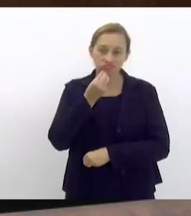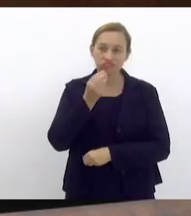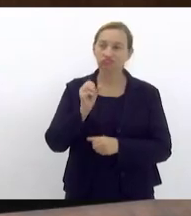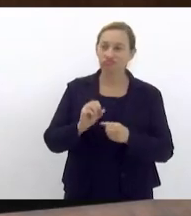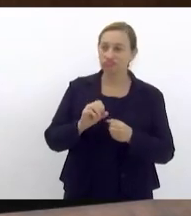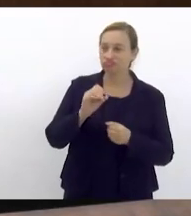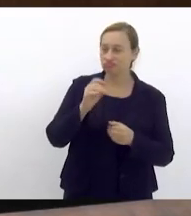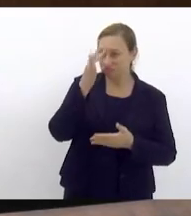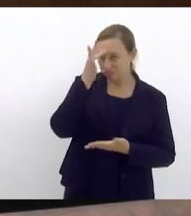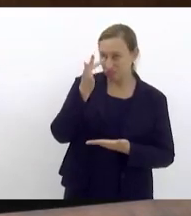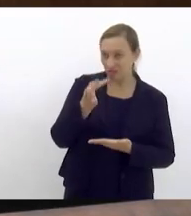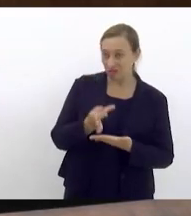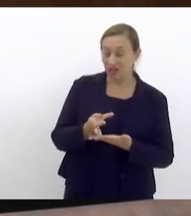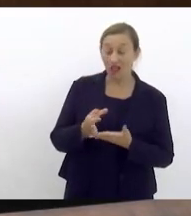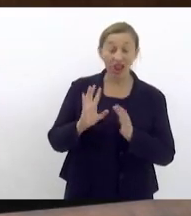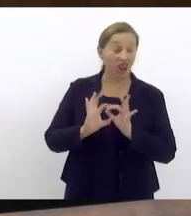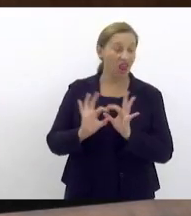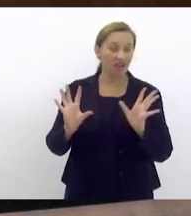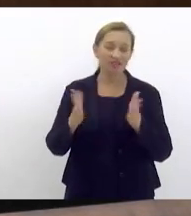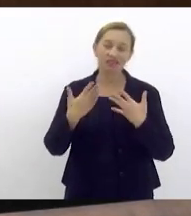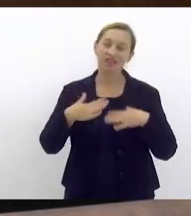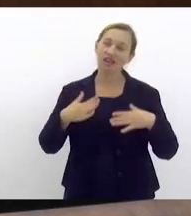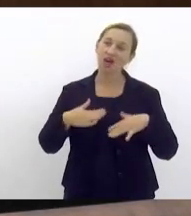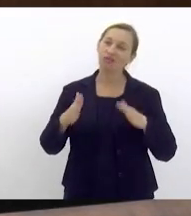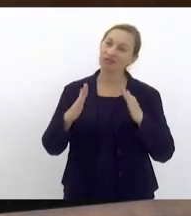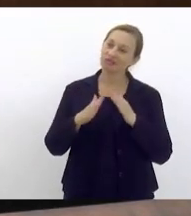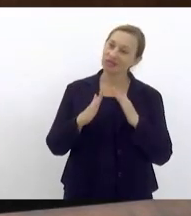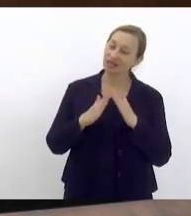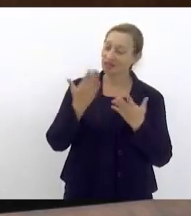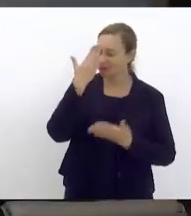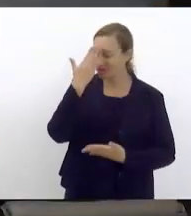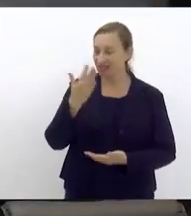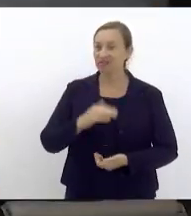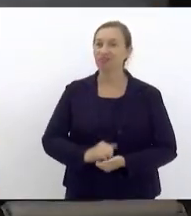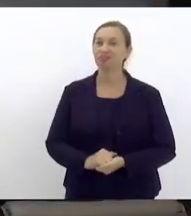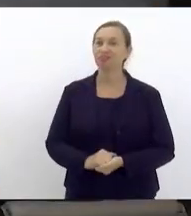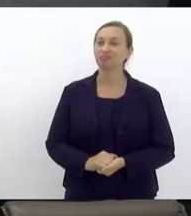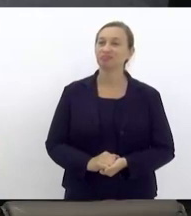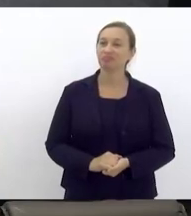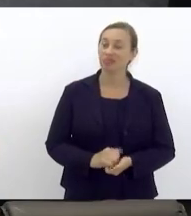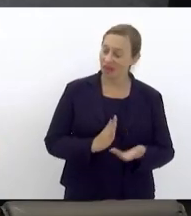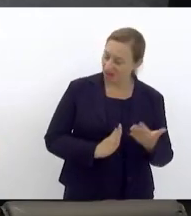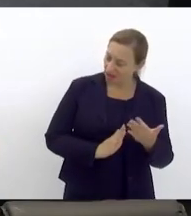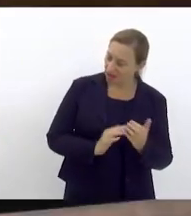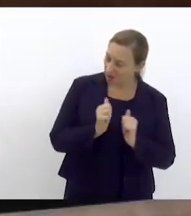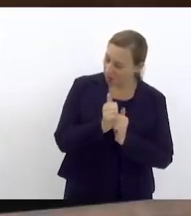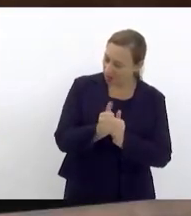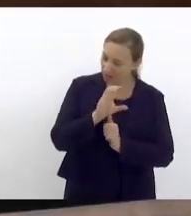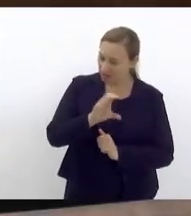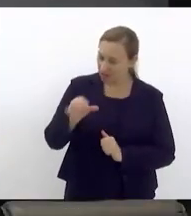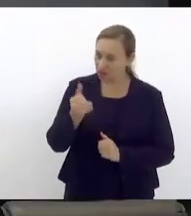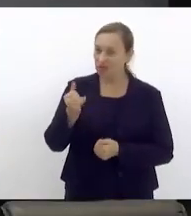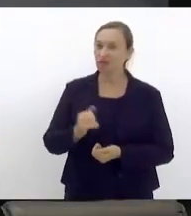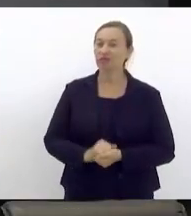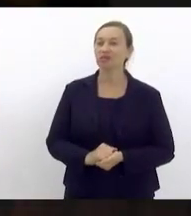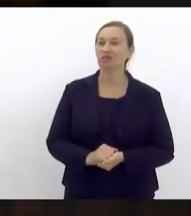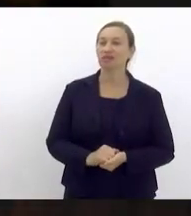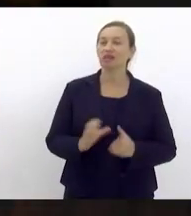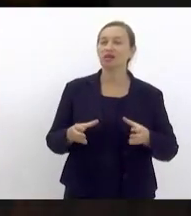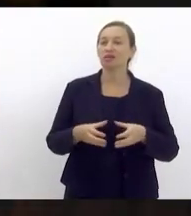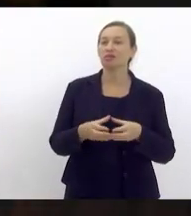a fé de maneira tão livre e tranquila que nesta casa muito obrigado meu parecer acompanhando a ccj